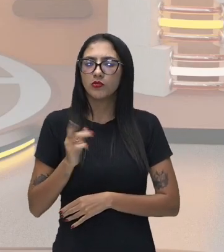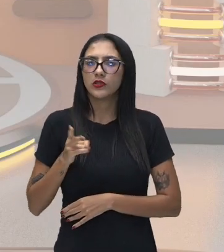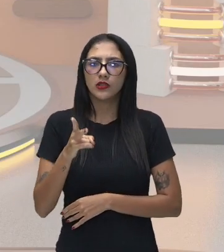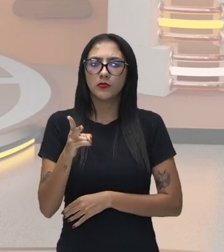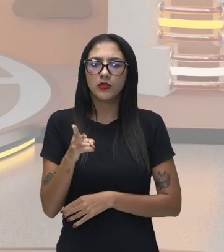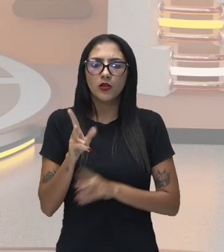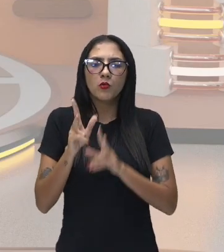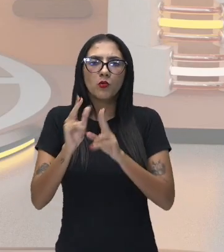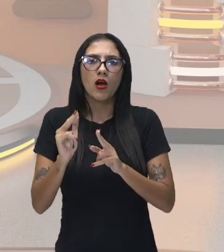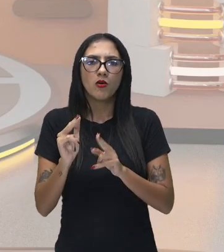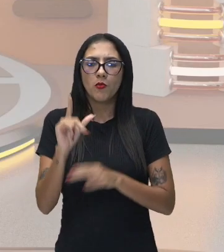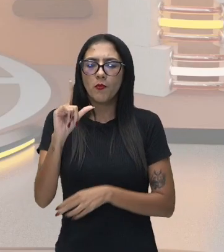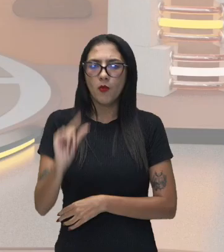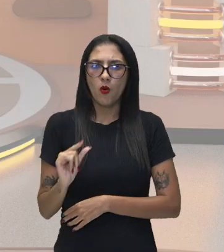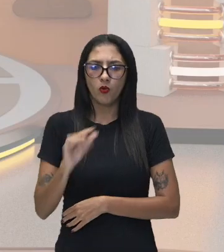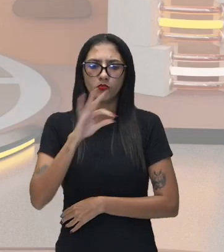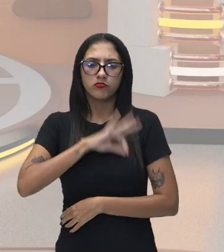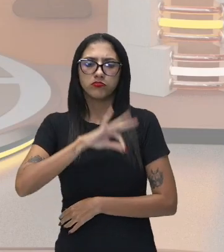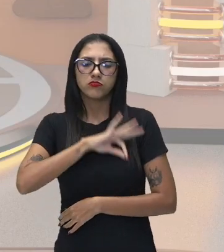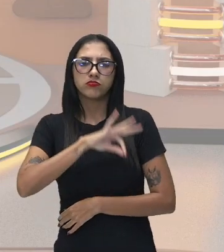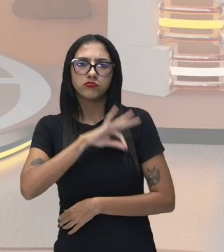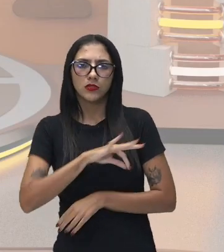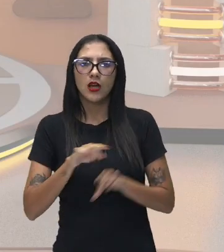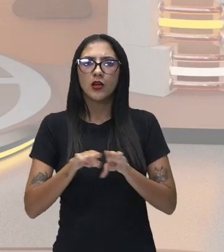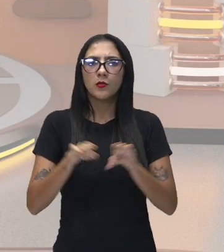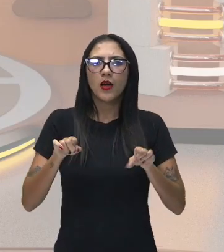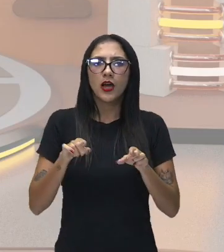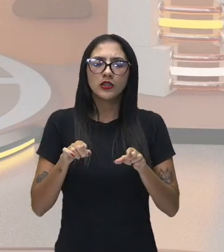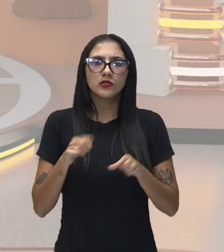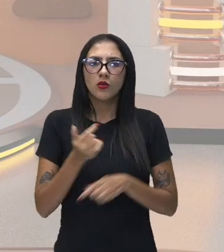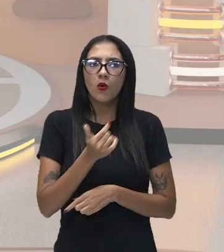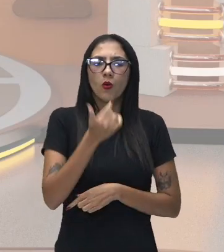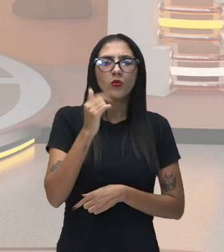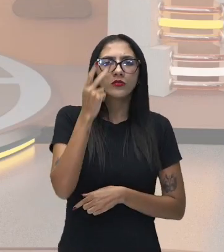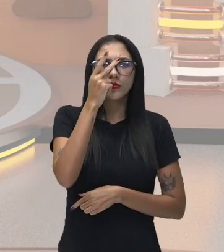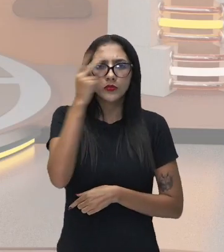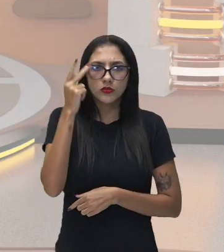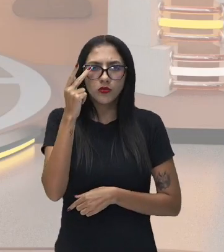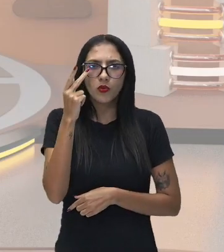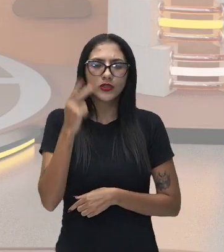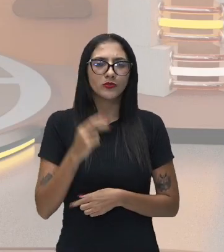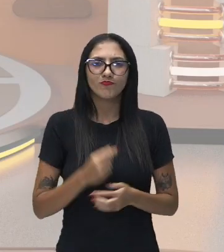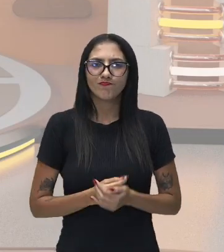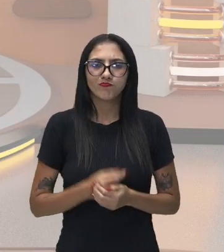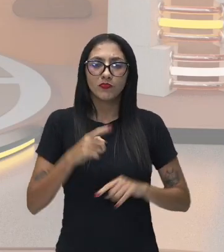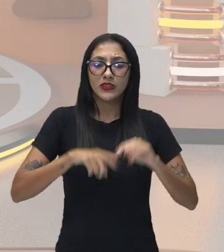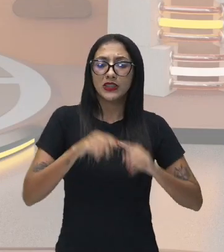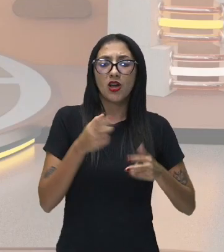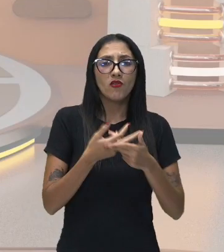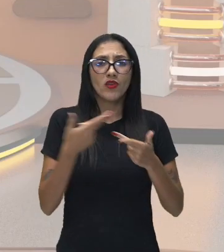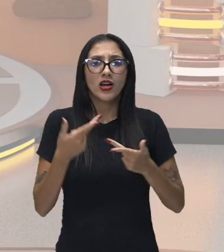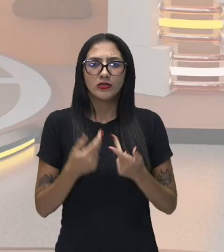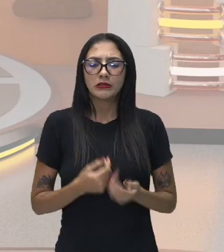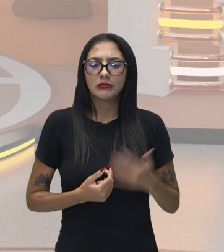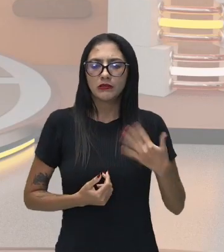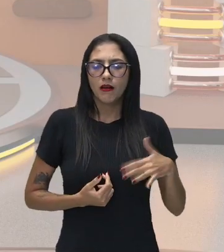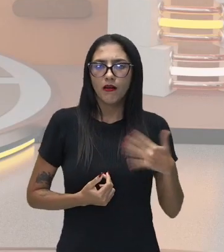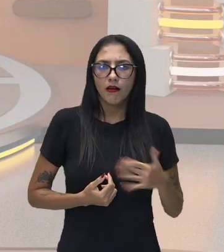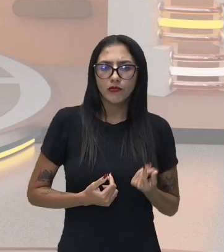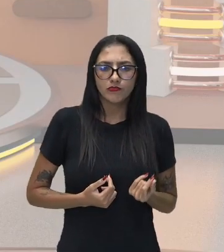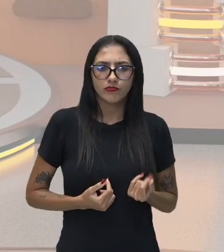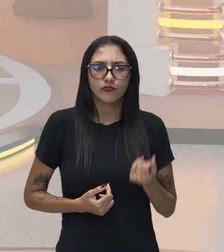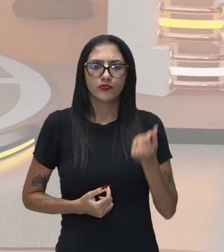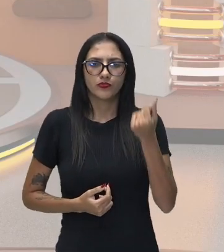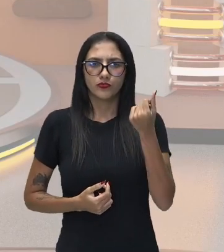tudo subia. Tudo valorizava, muita gente ganhando muito lucro, mas o salário do trabalhador se mantinha aqui embaixo. Com